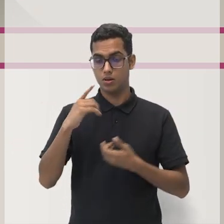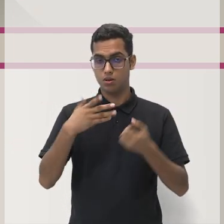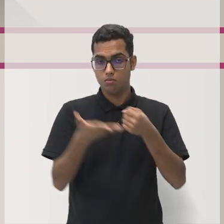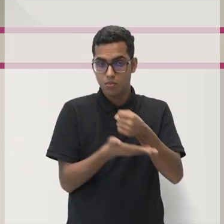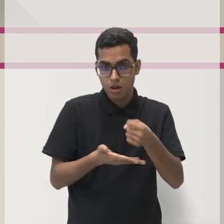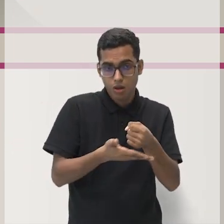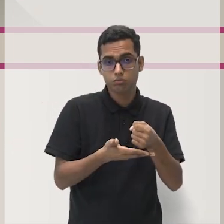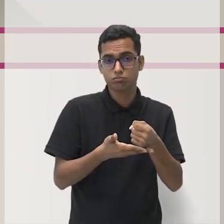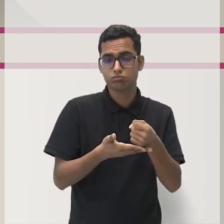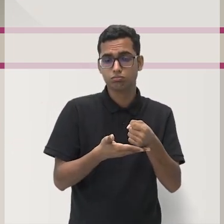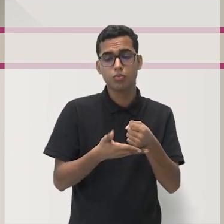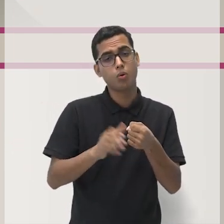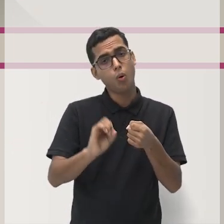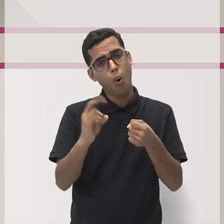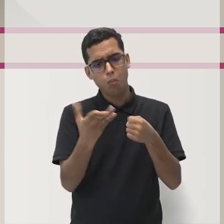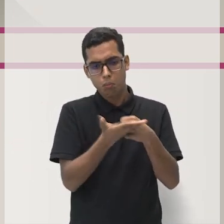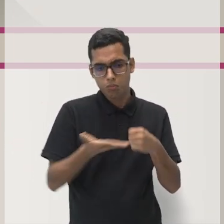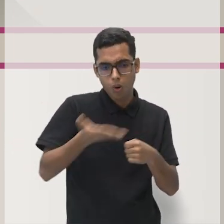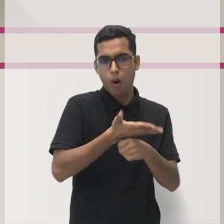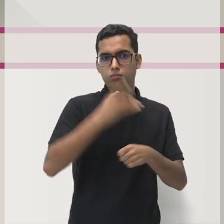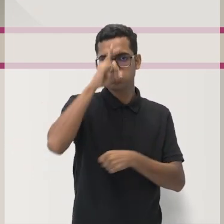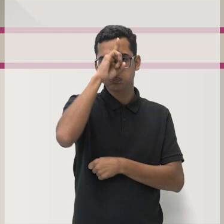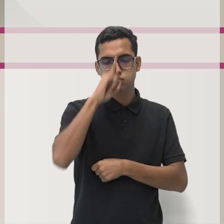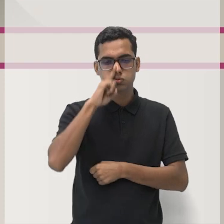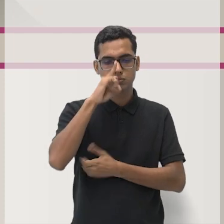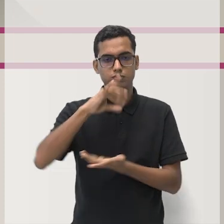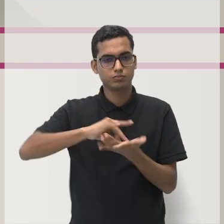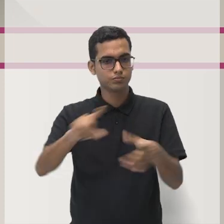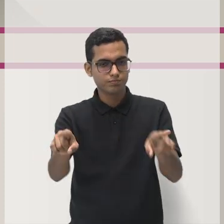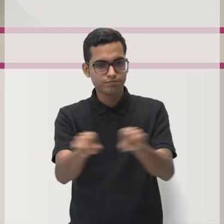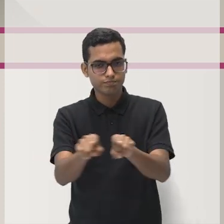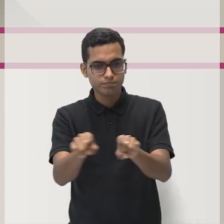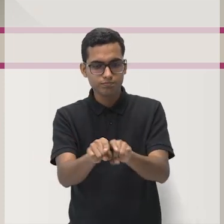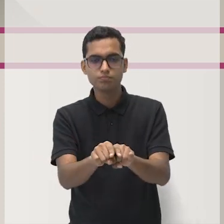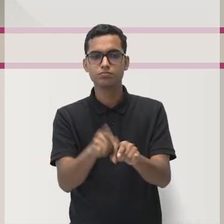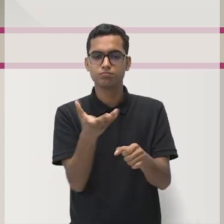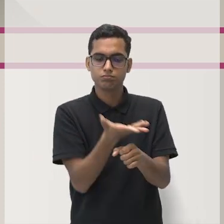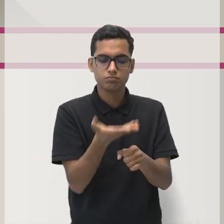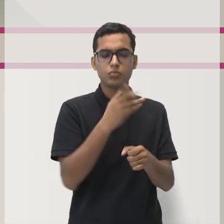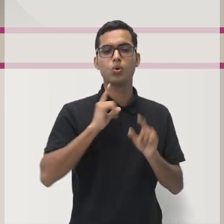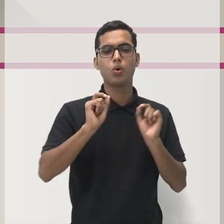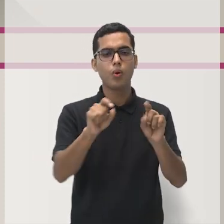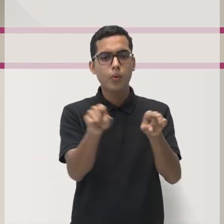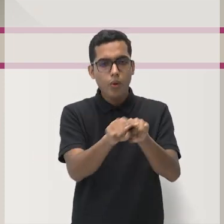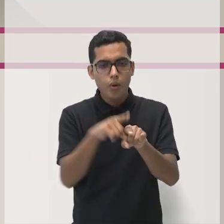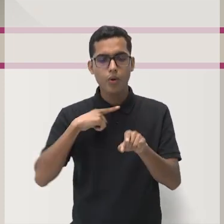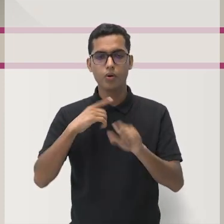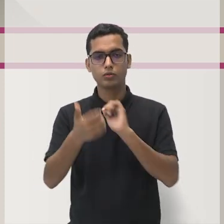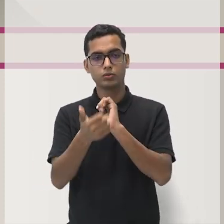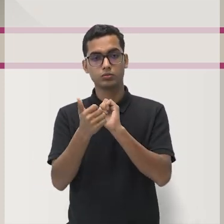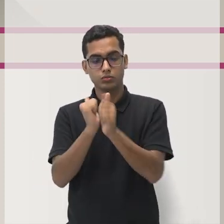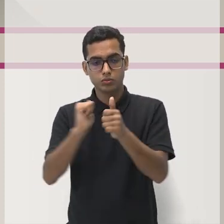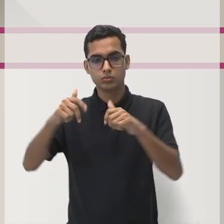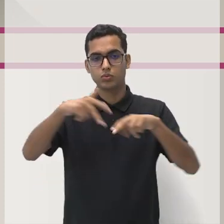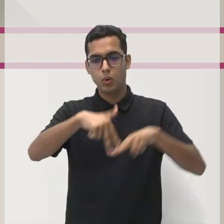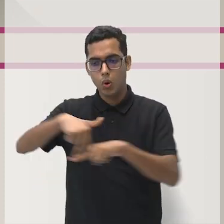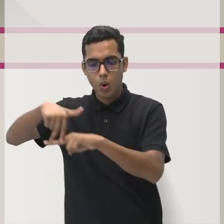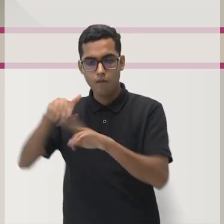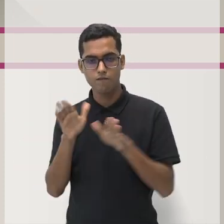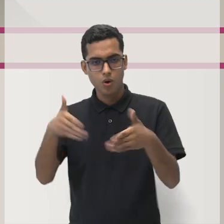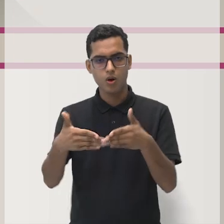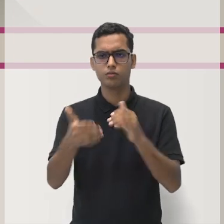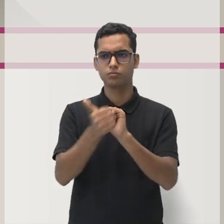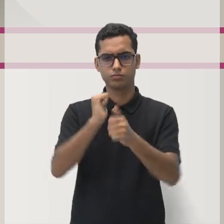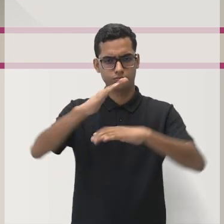dificuldade, né? A gente já sabe que essas manobras com alto grau está voltado ali para o esporte, para o skate de alto rendimento,